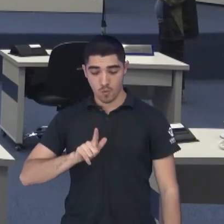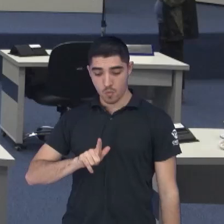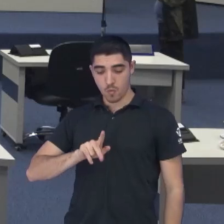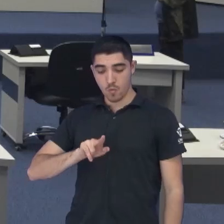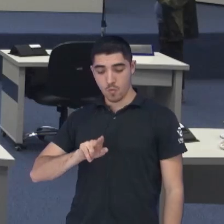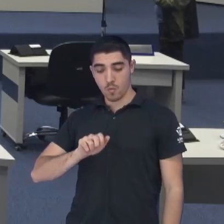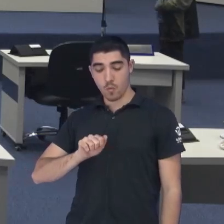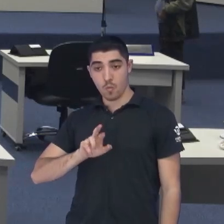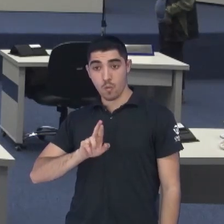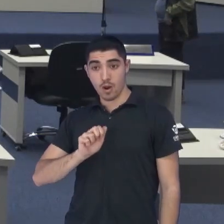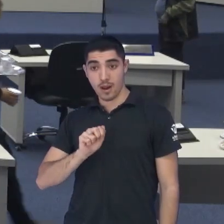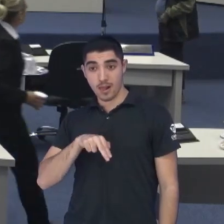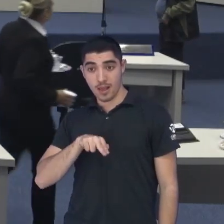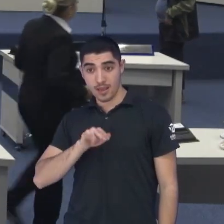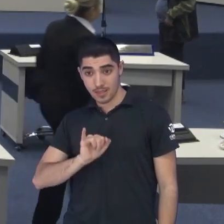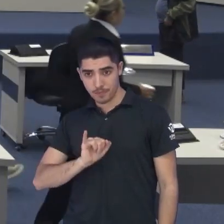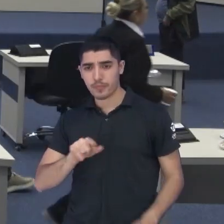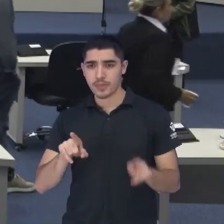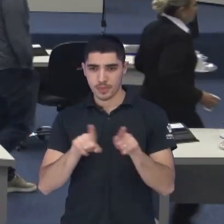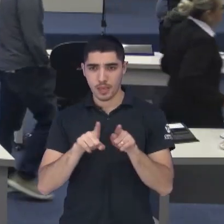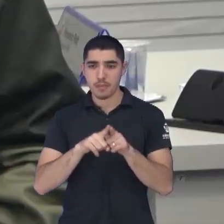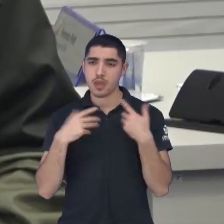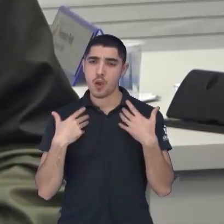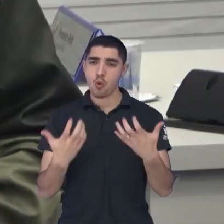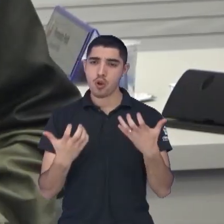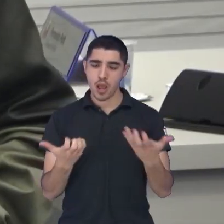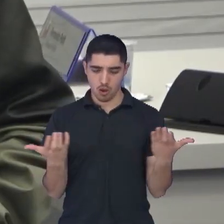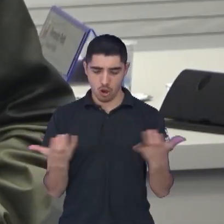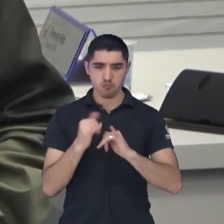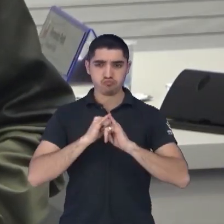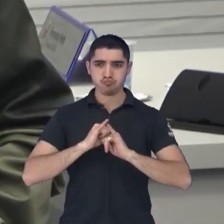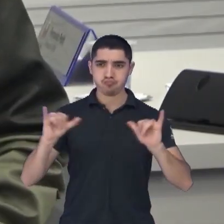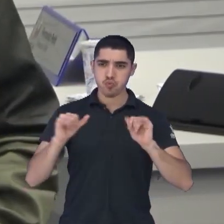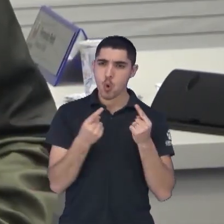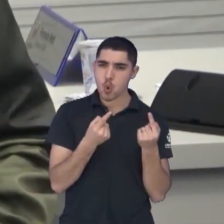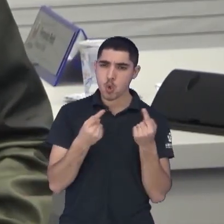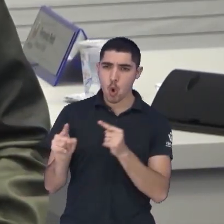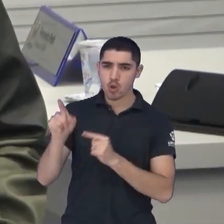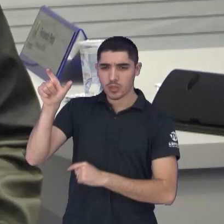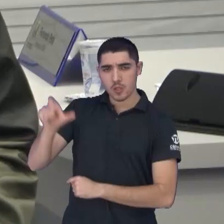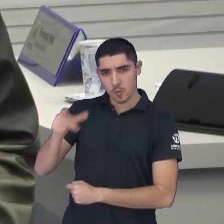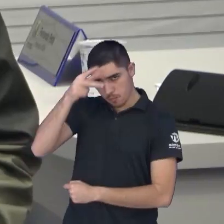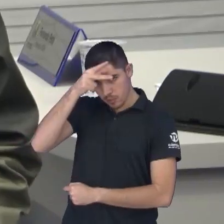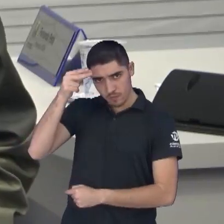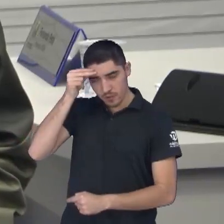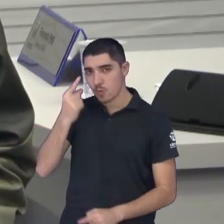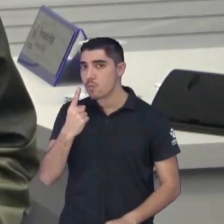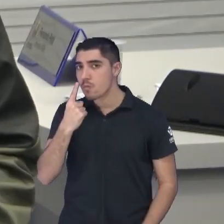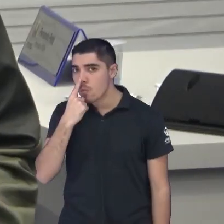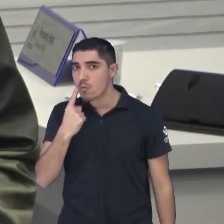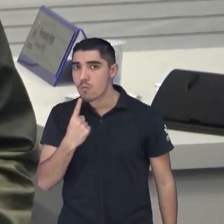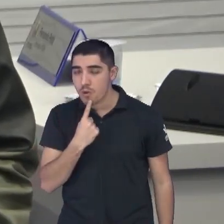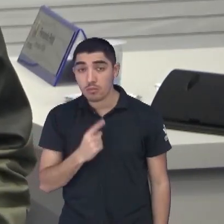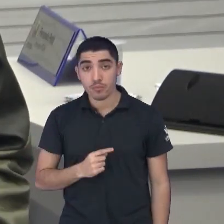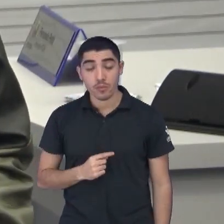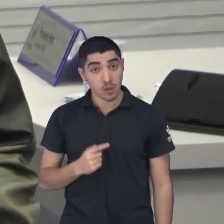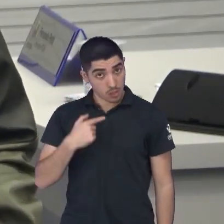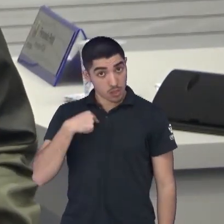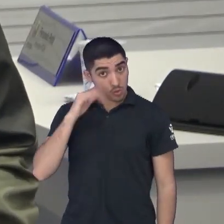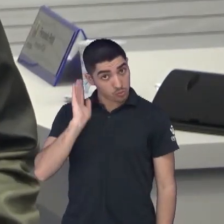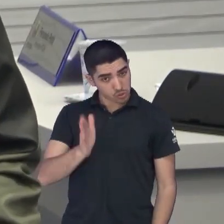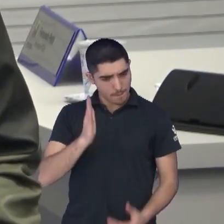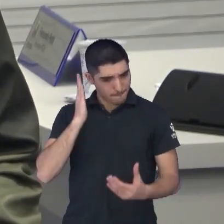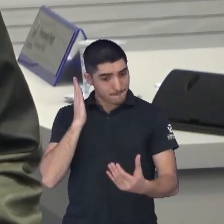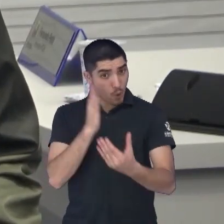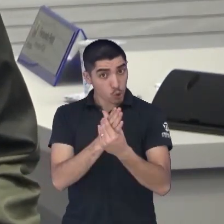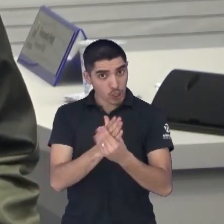e uma nota de repúdio ao prefeito da nossa cidade. Ele não está acatando uma decisão judicial